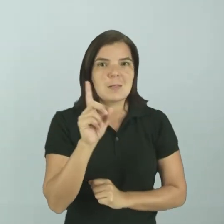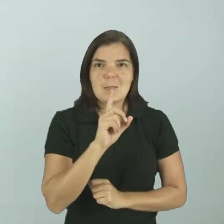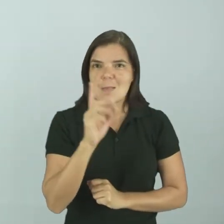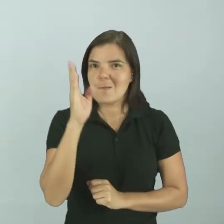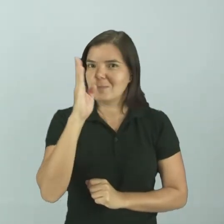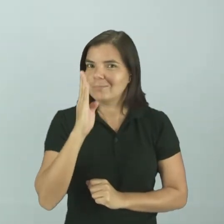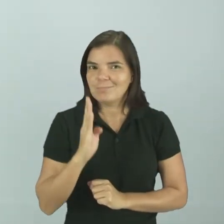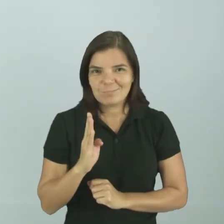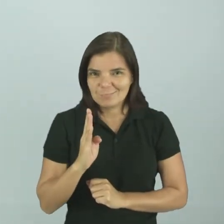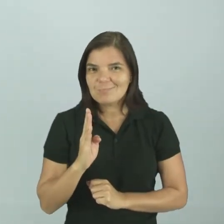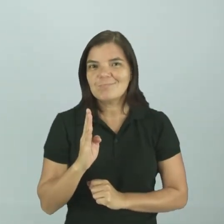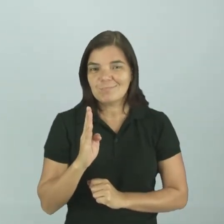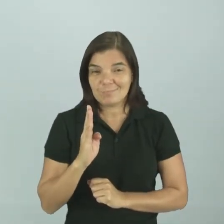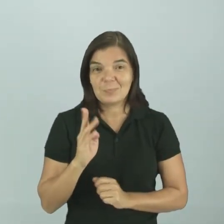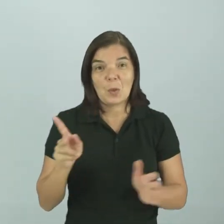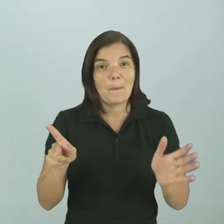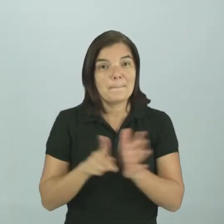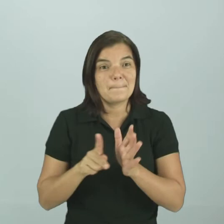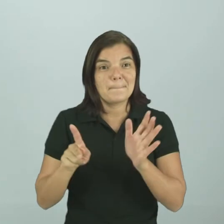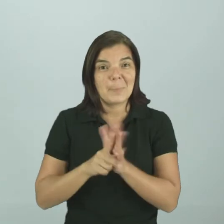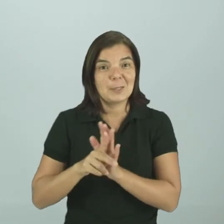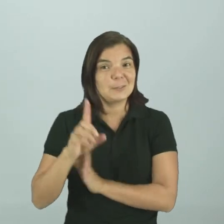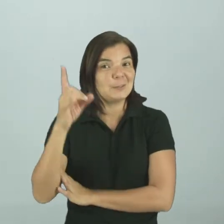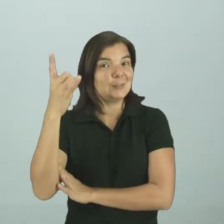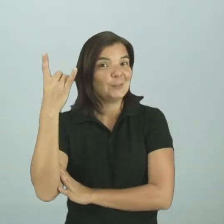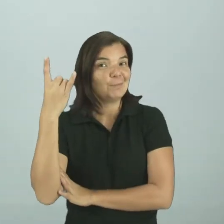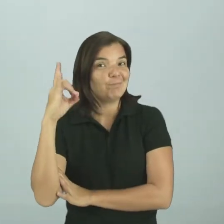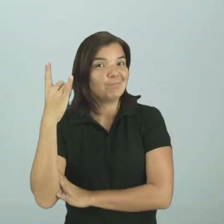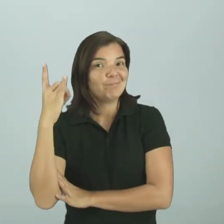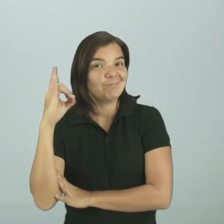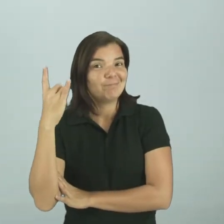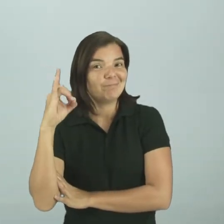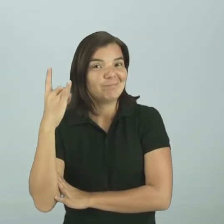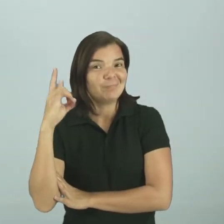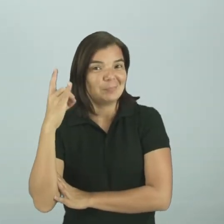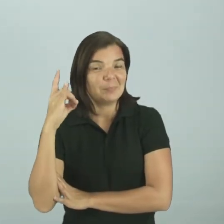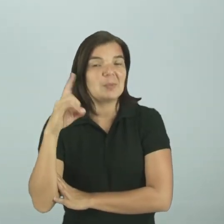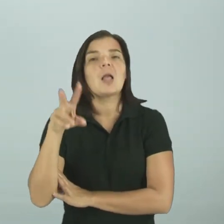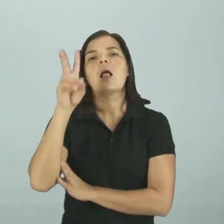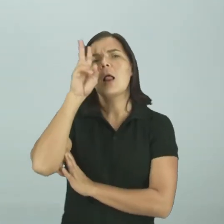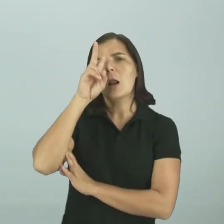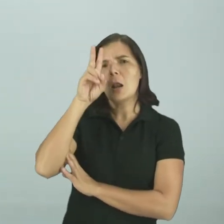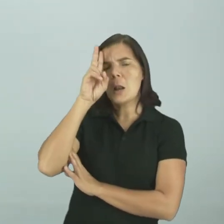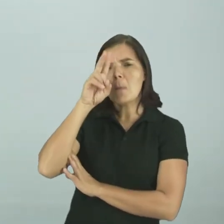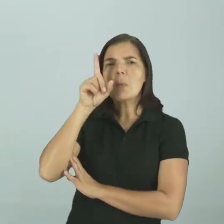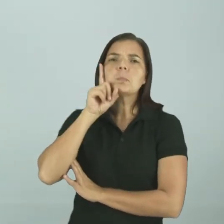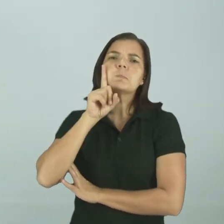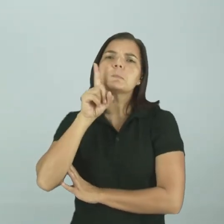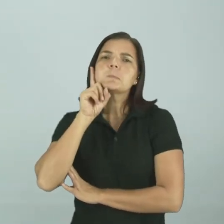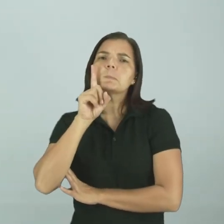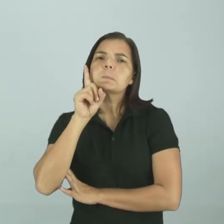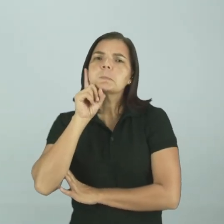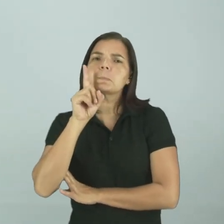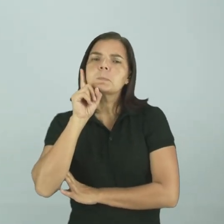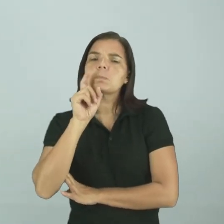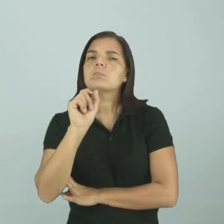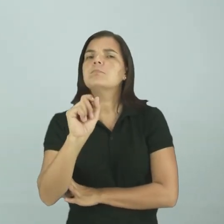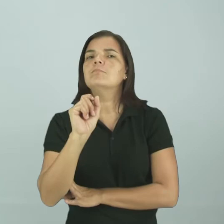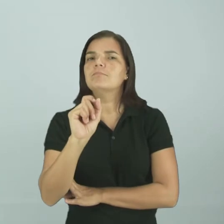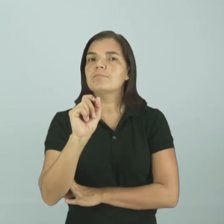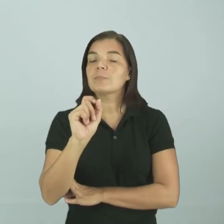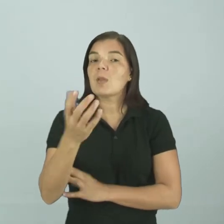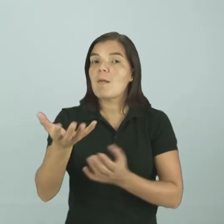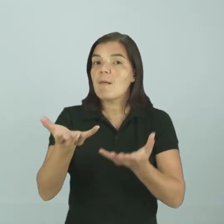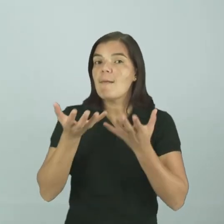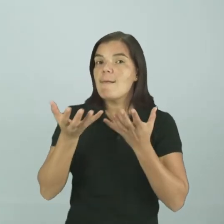do Brasil. E vocês viram aí que os americanos, né, o povo lá de fora, o que ele fez?